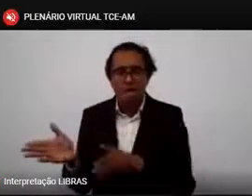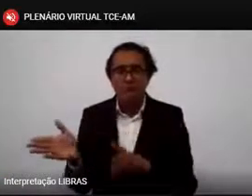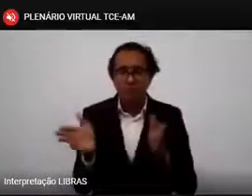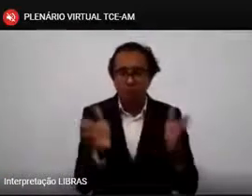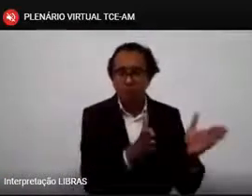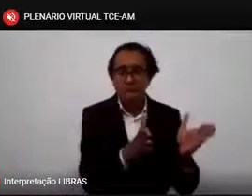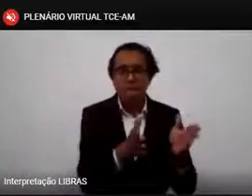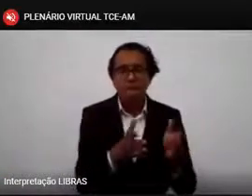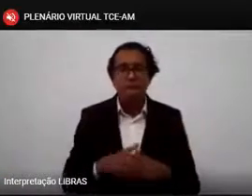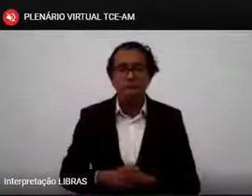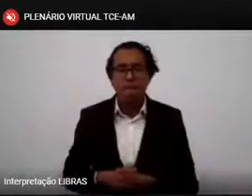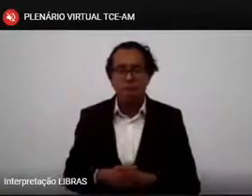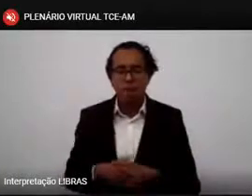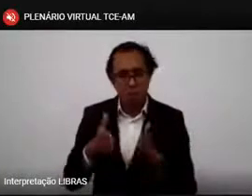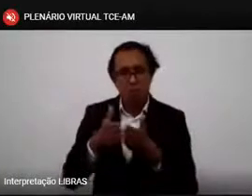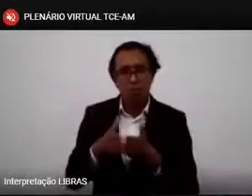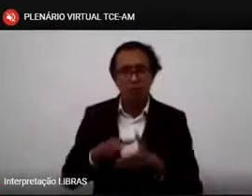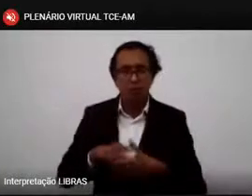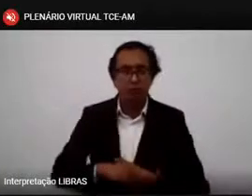E próximo,